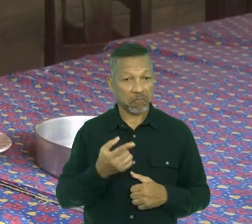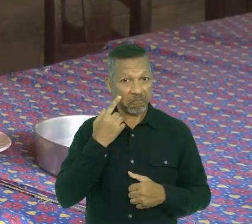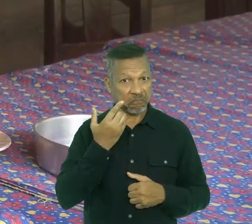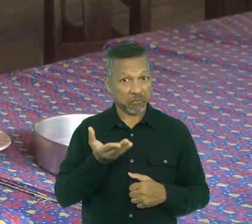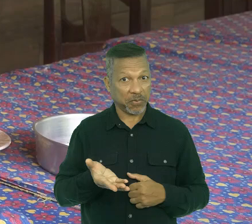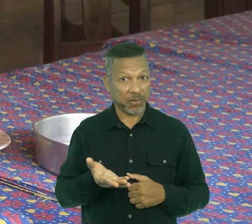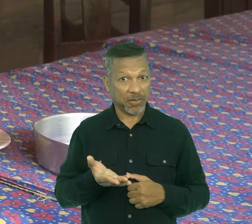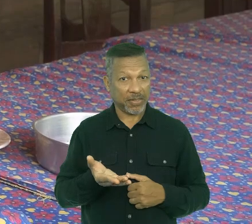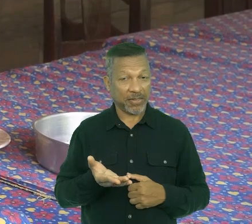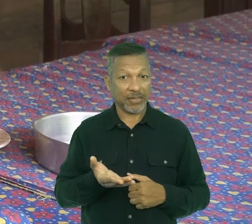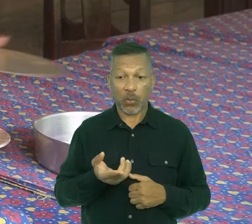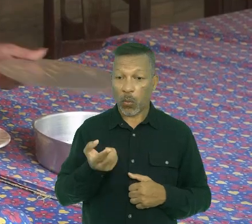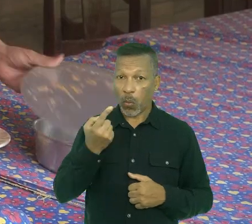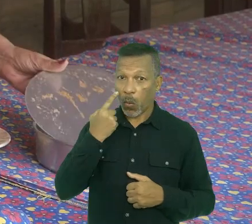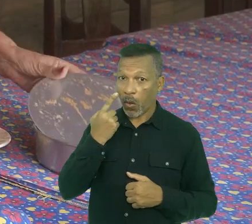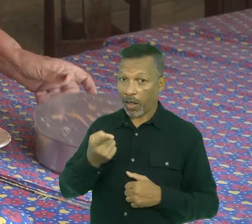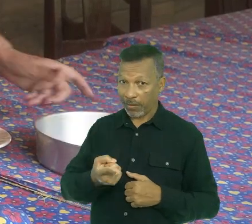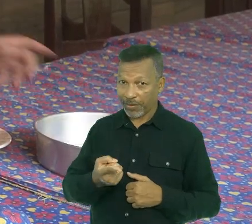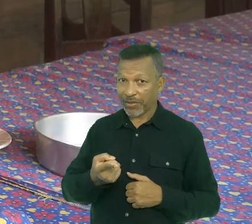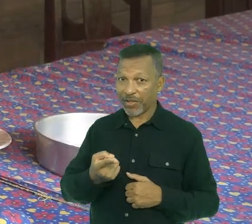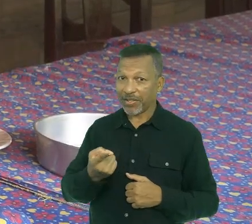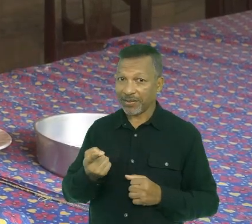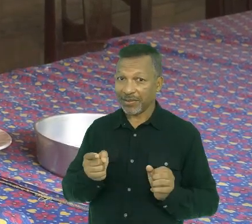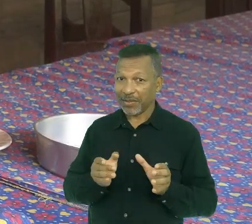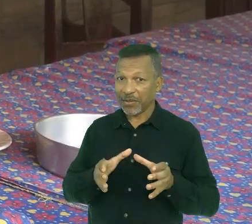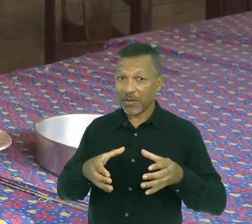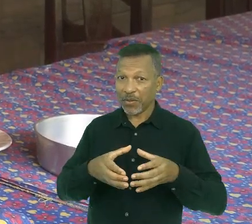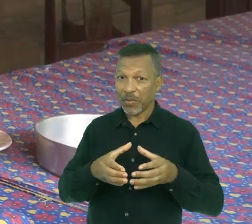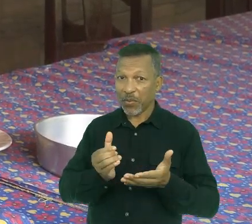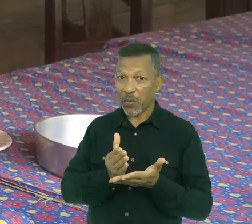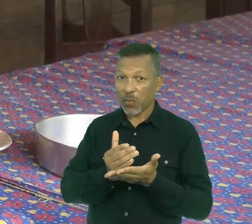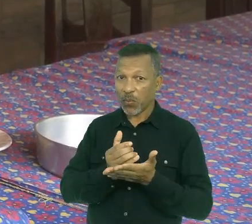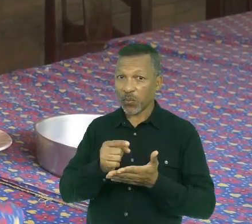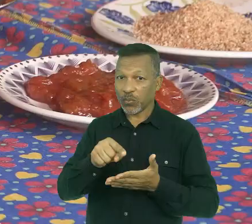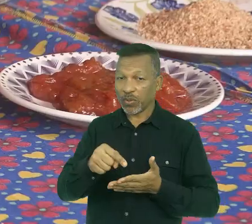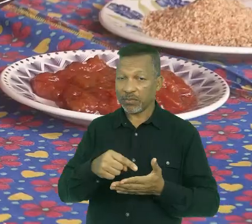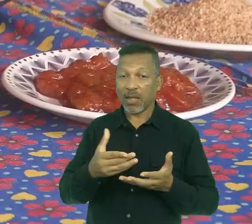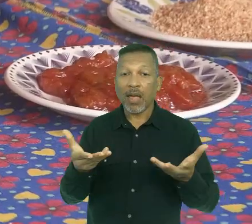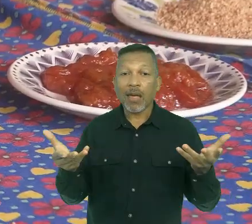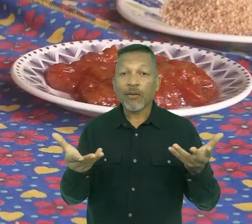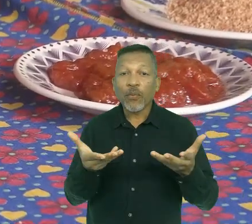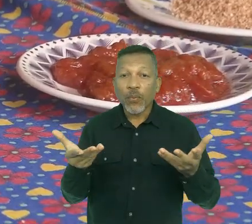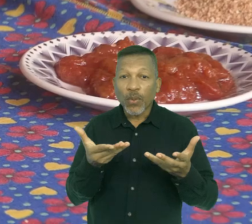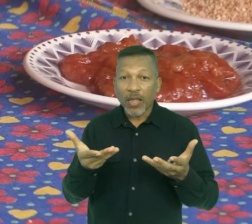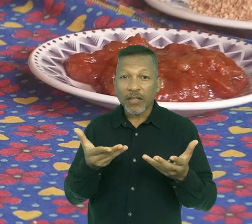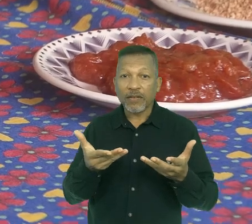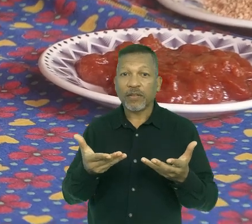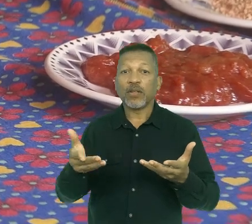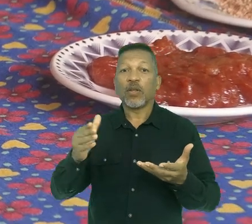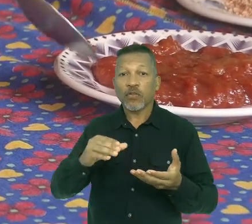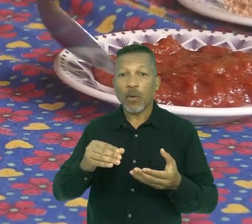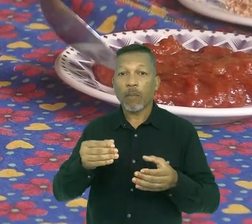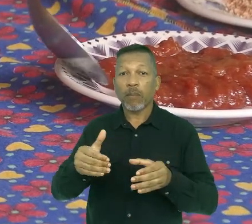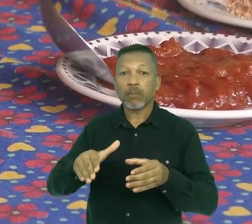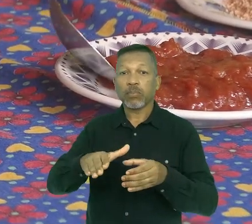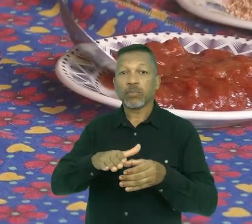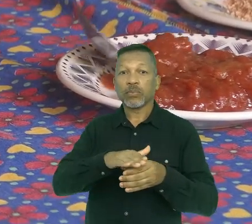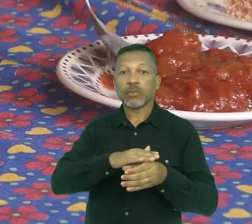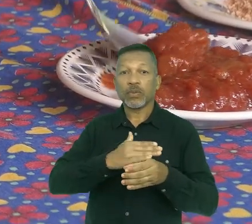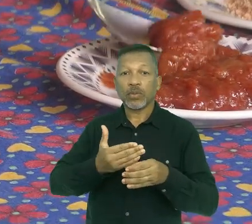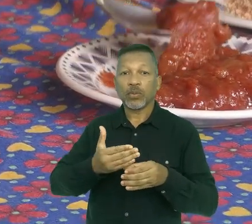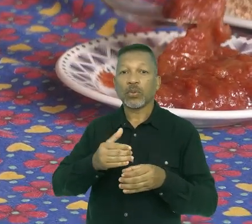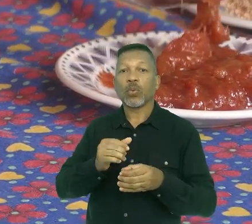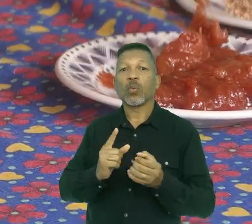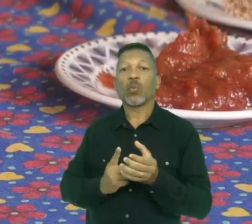Aí, ó. Olha aí a nossa broa, gente. Agora, nós vamos